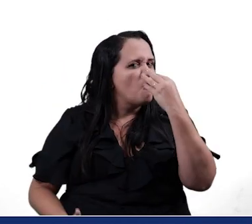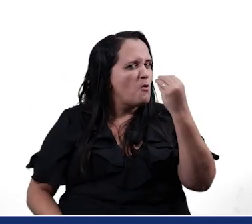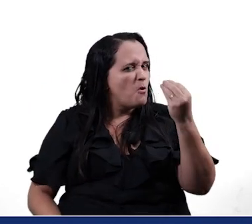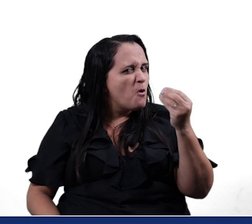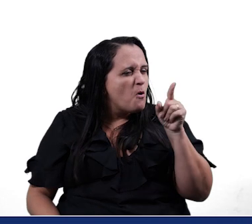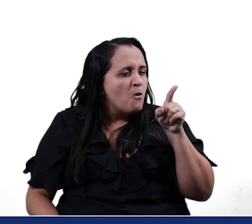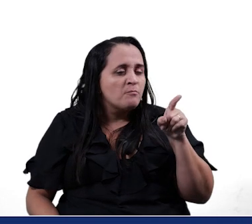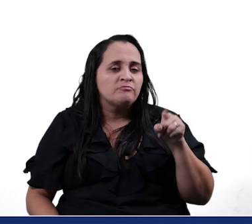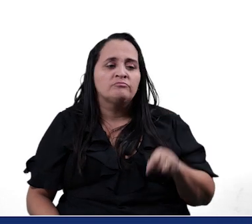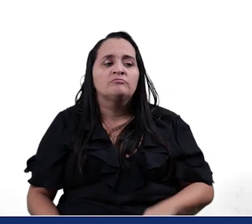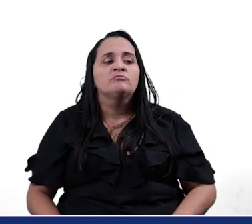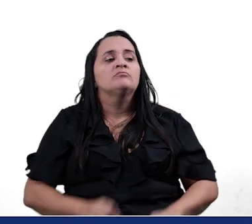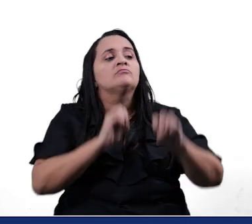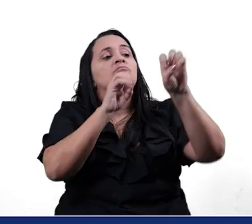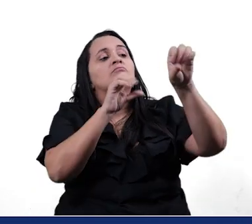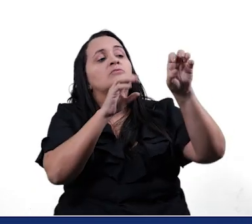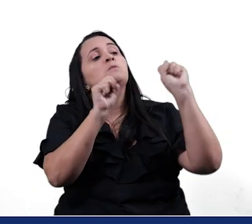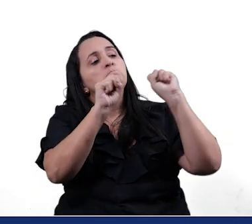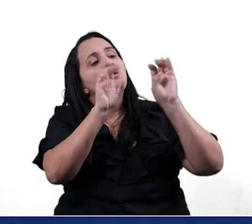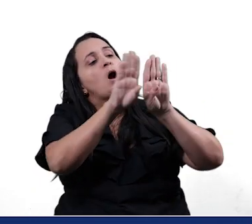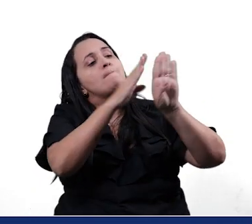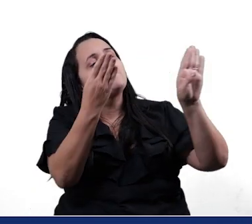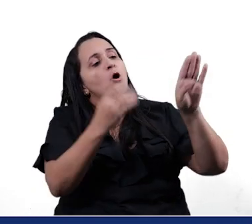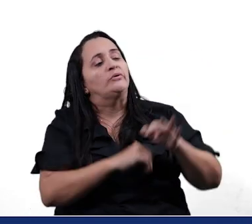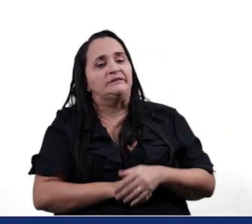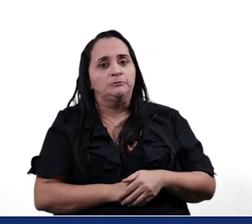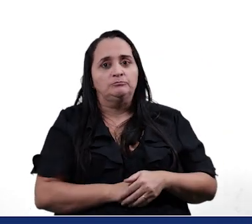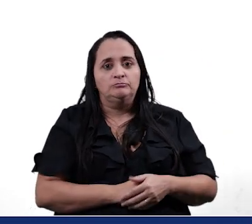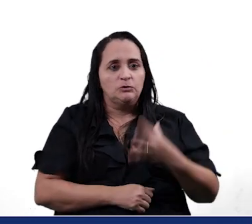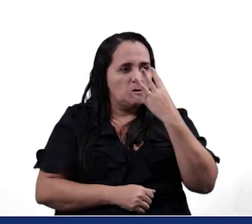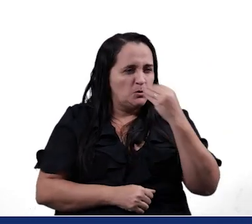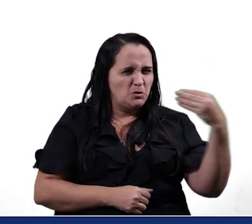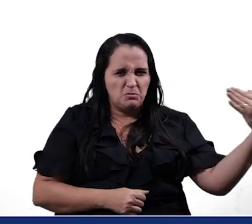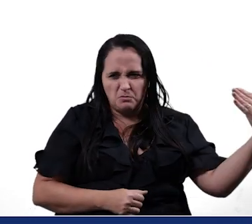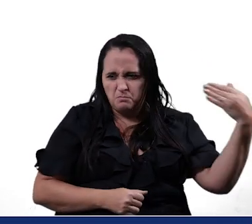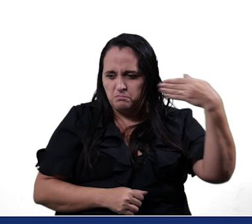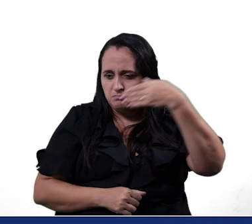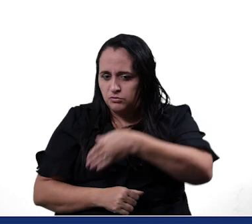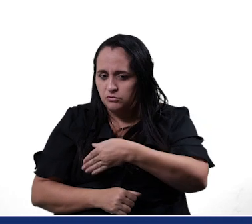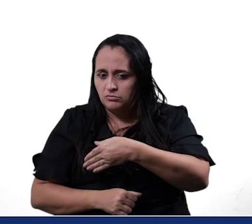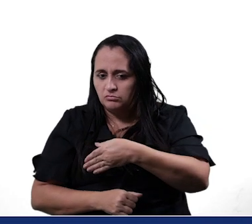E ensina ele como que faz para abrir a porta. E assim que vê a senhora, o lobo,